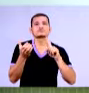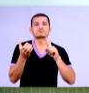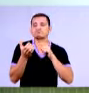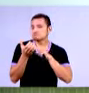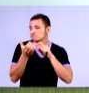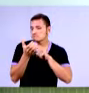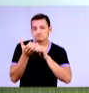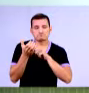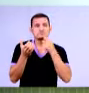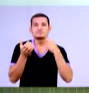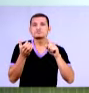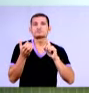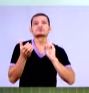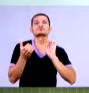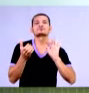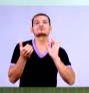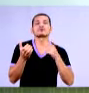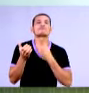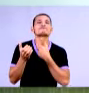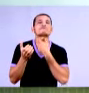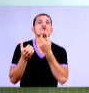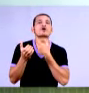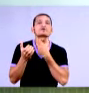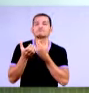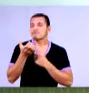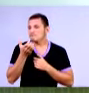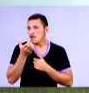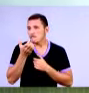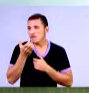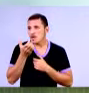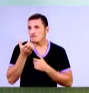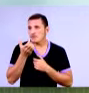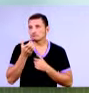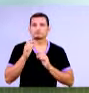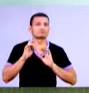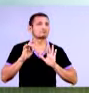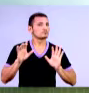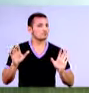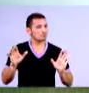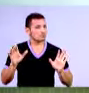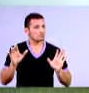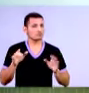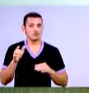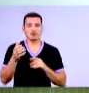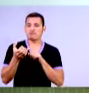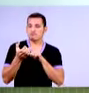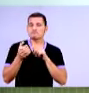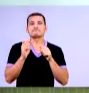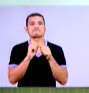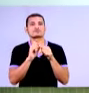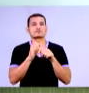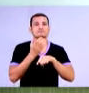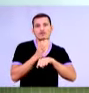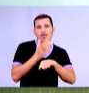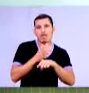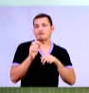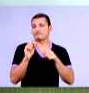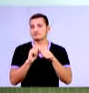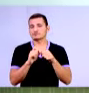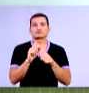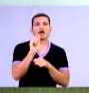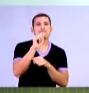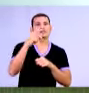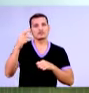tocar em nenhuma tecla do dispositivo para que ele possa executar aplicativos, para que ele possa executar as tarefas, né? Então